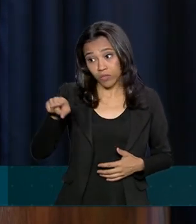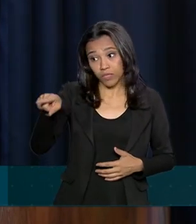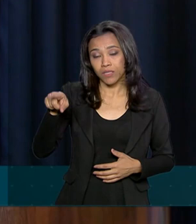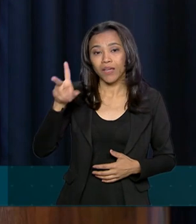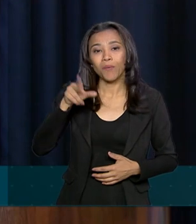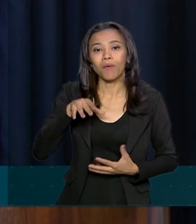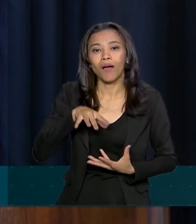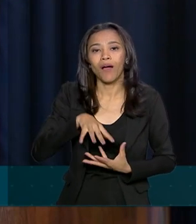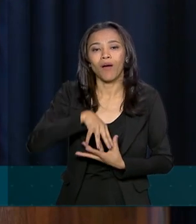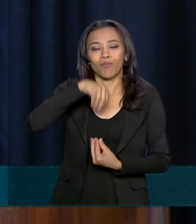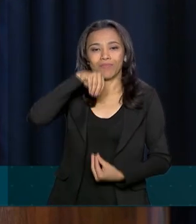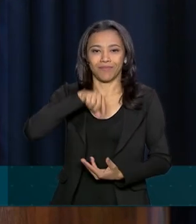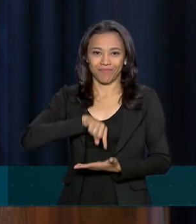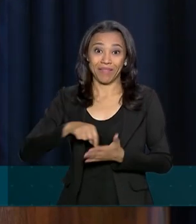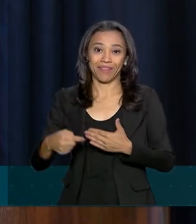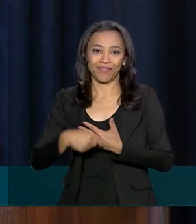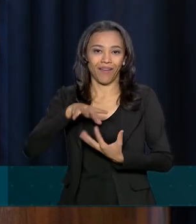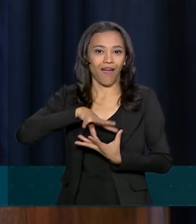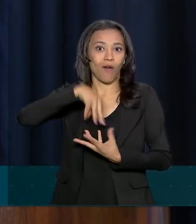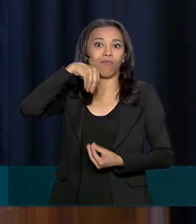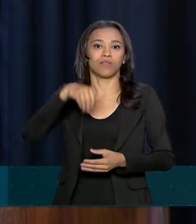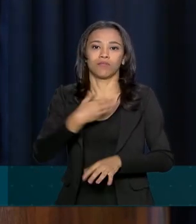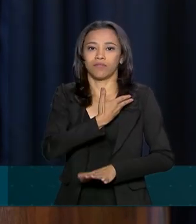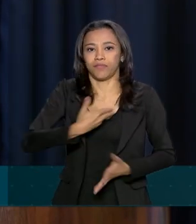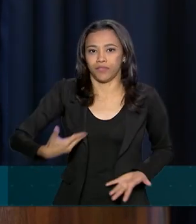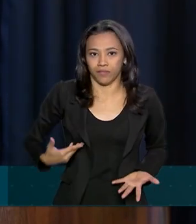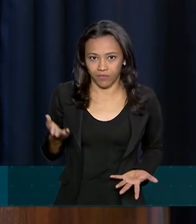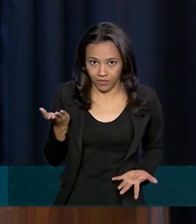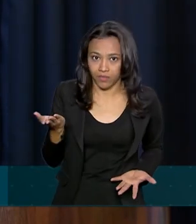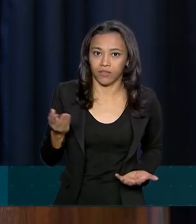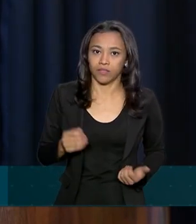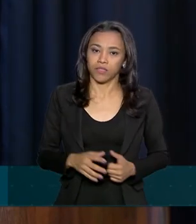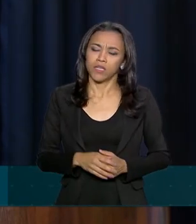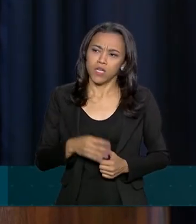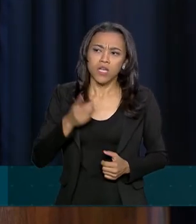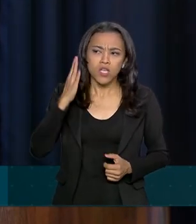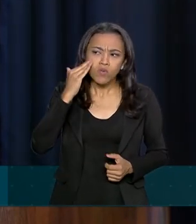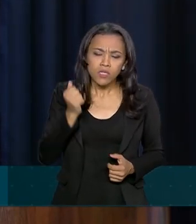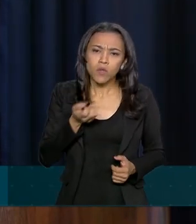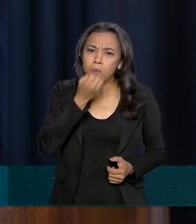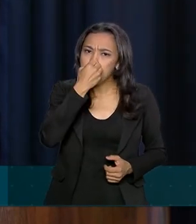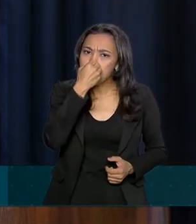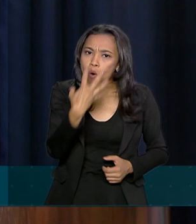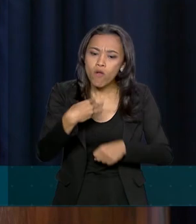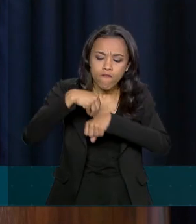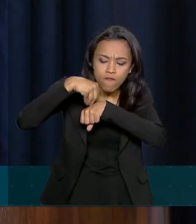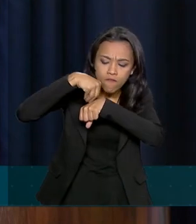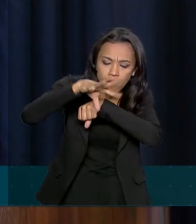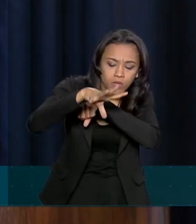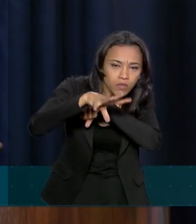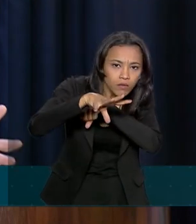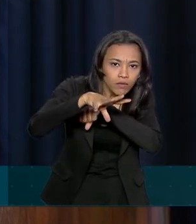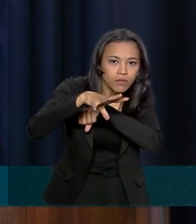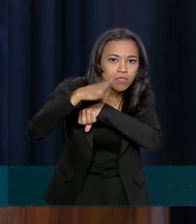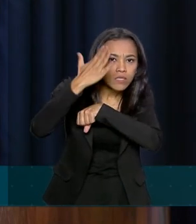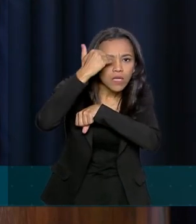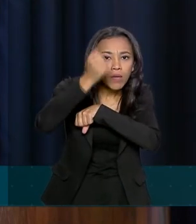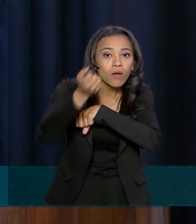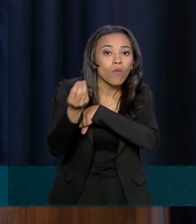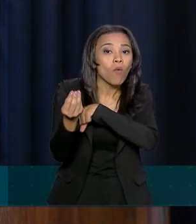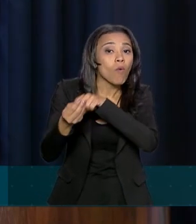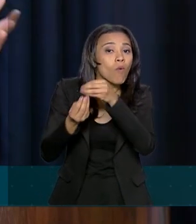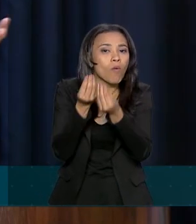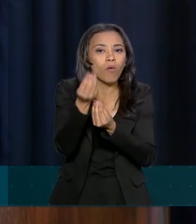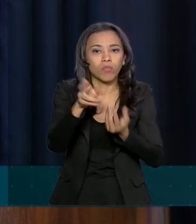governo. E eu sei que melhor do que uma boa informação é saber como utilizá-la.